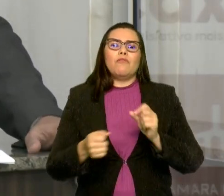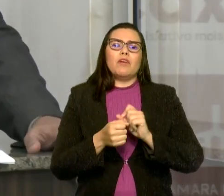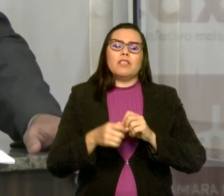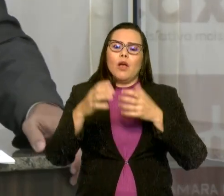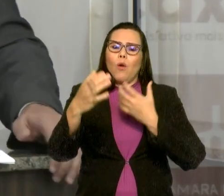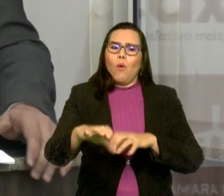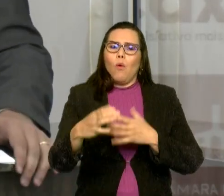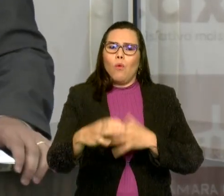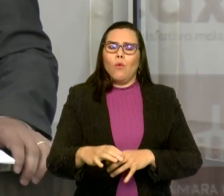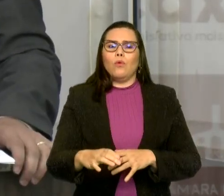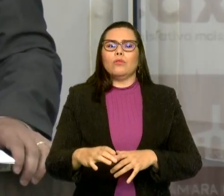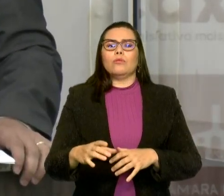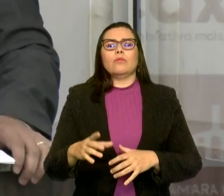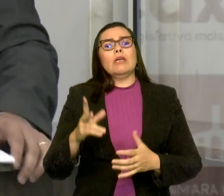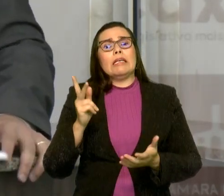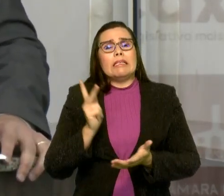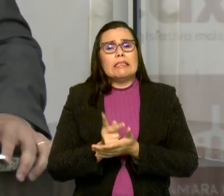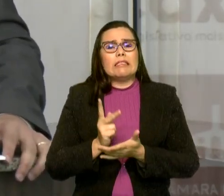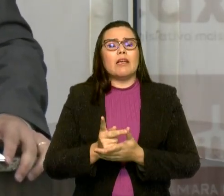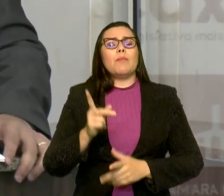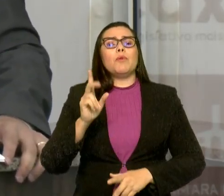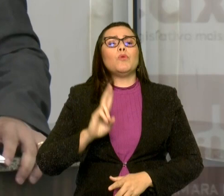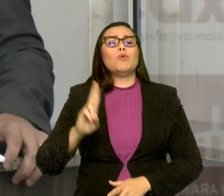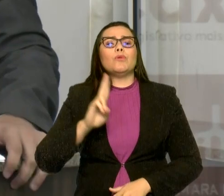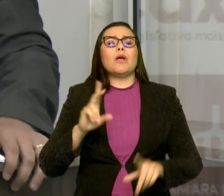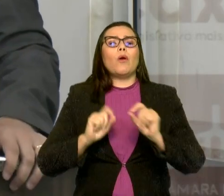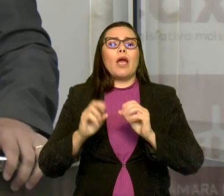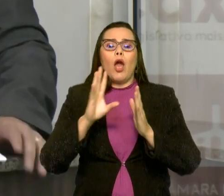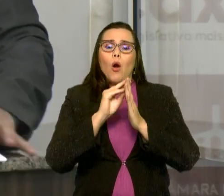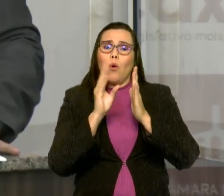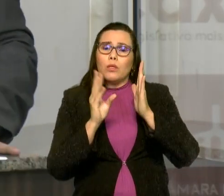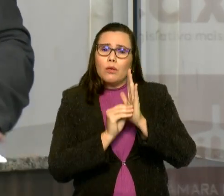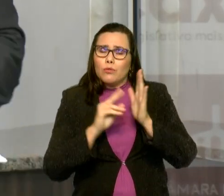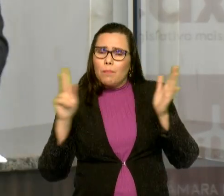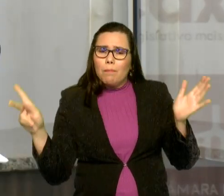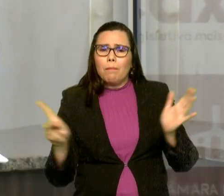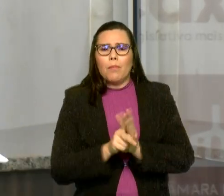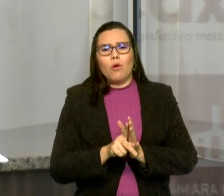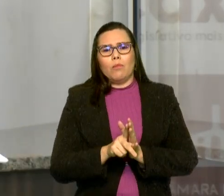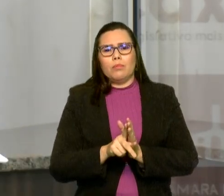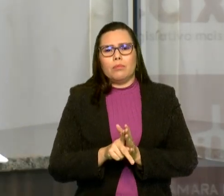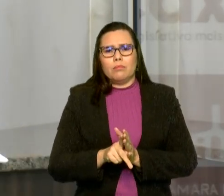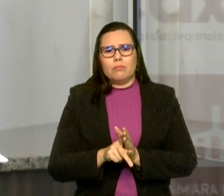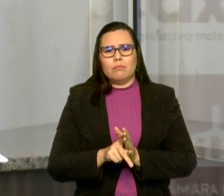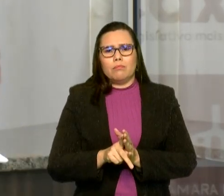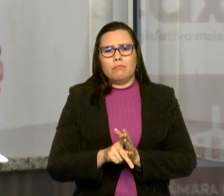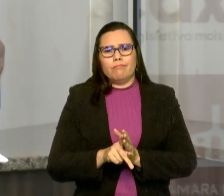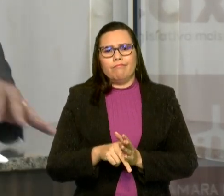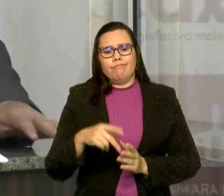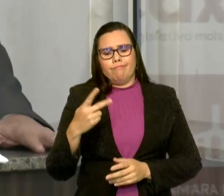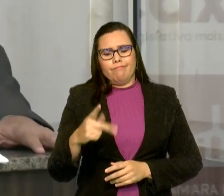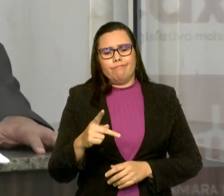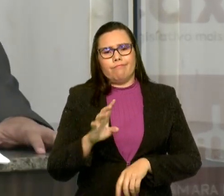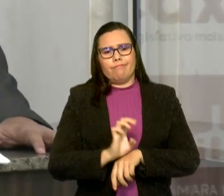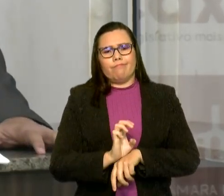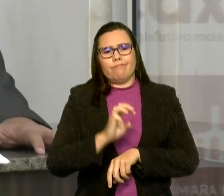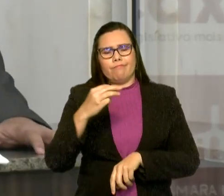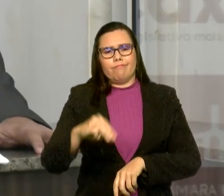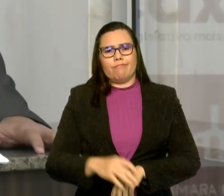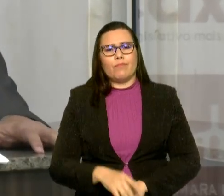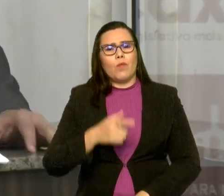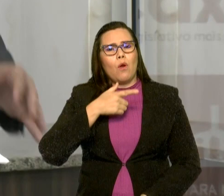Estado do Maranhão, que é muito, muito rica, a nossa cultura também muito rica, deputado Júlio? Ontem mesmo eu estive na Academia